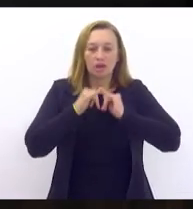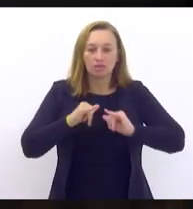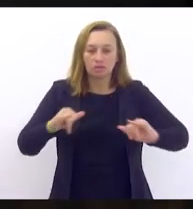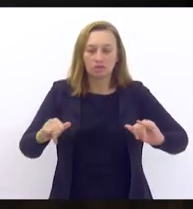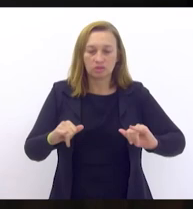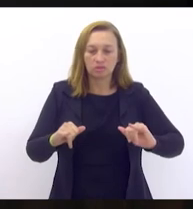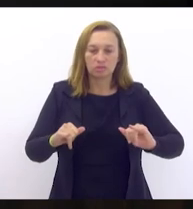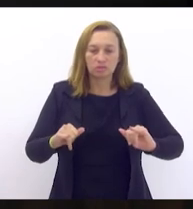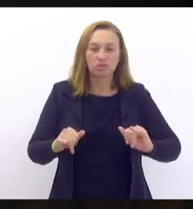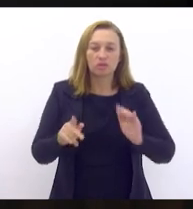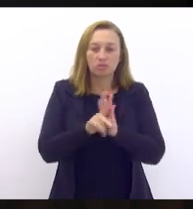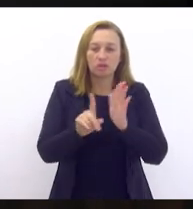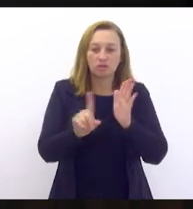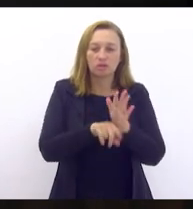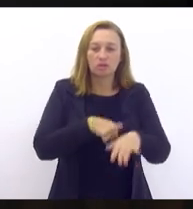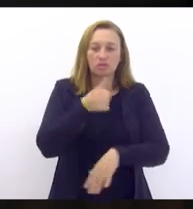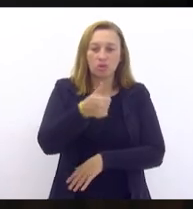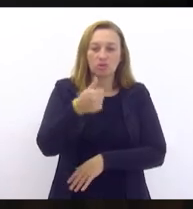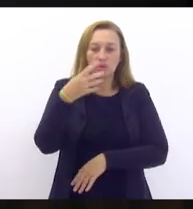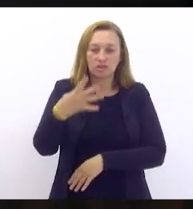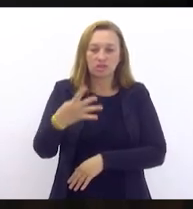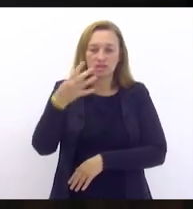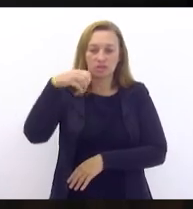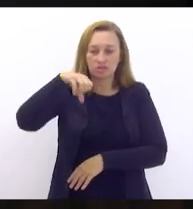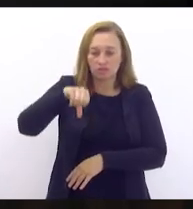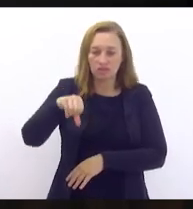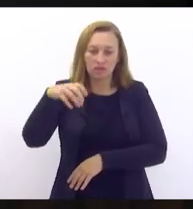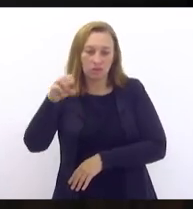Anuncio. Projeto de lei número